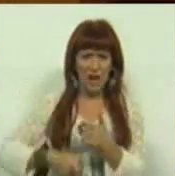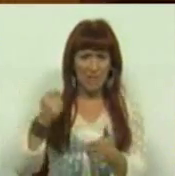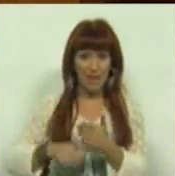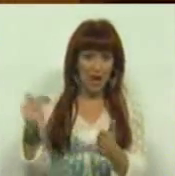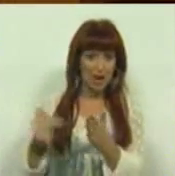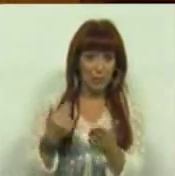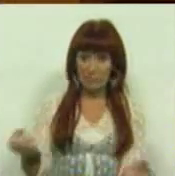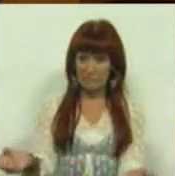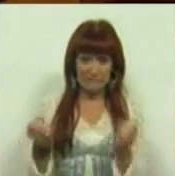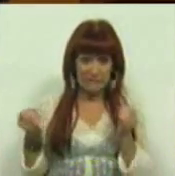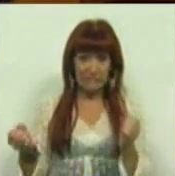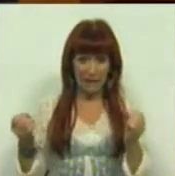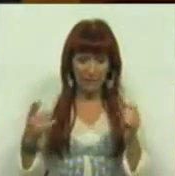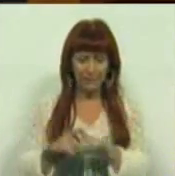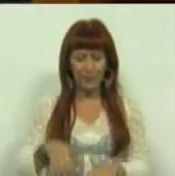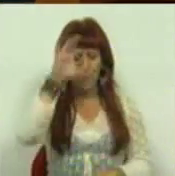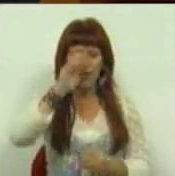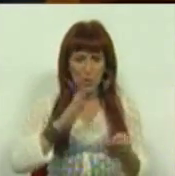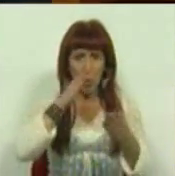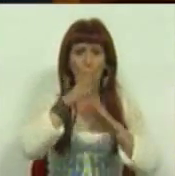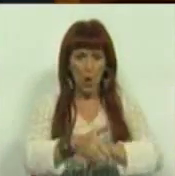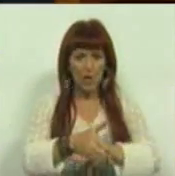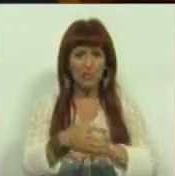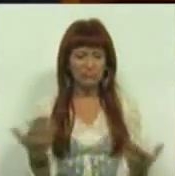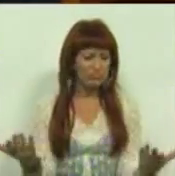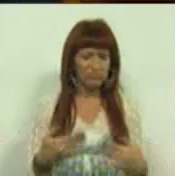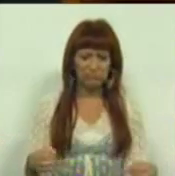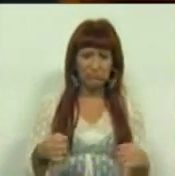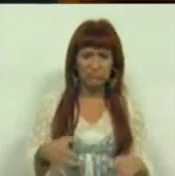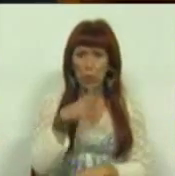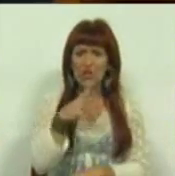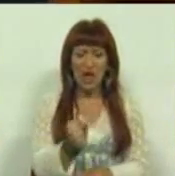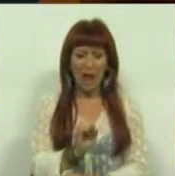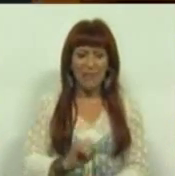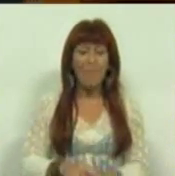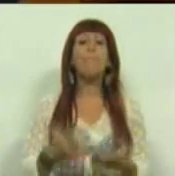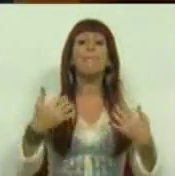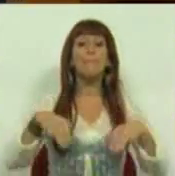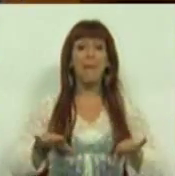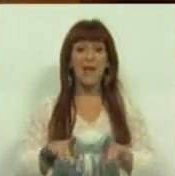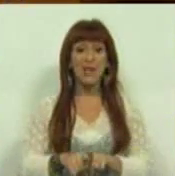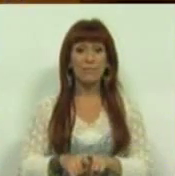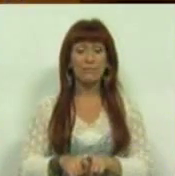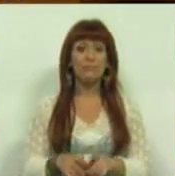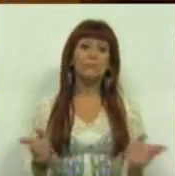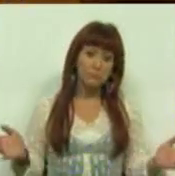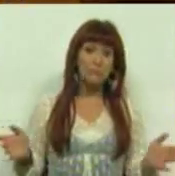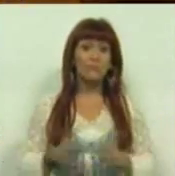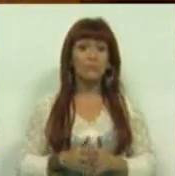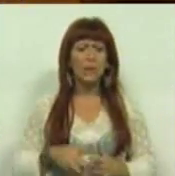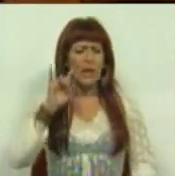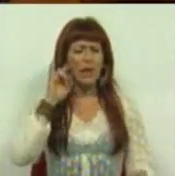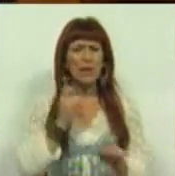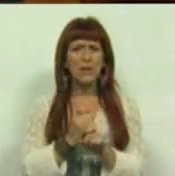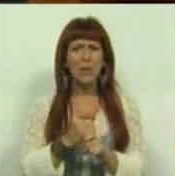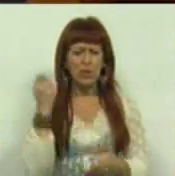contributivo. Nada. O Governo continua sem nada lhe dizer, mas ainda assim